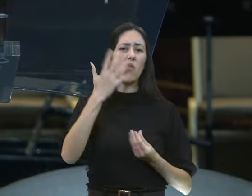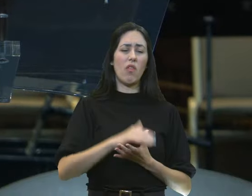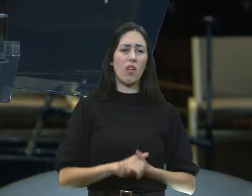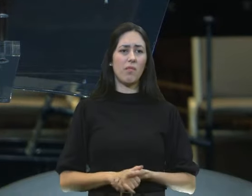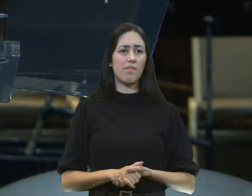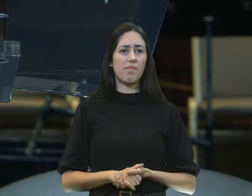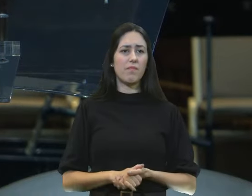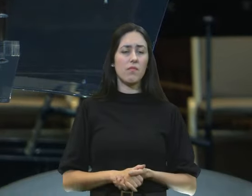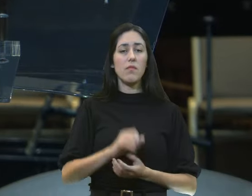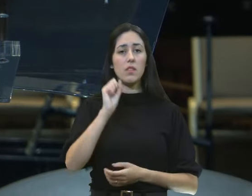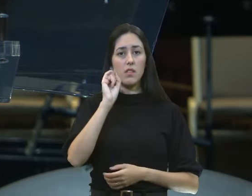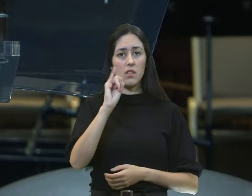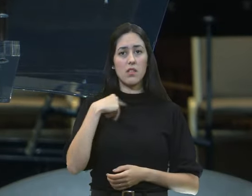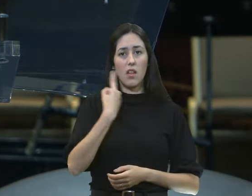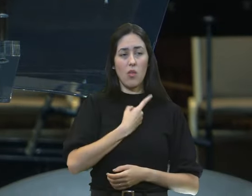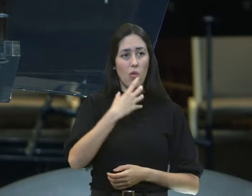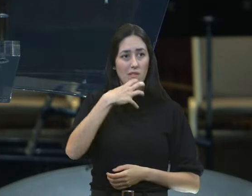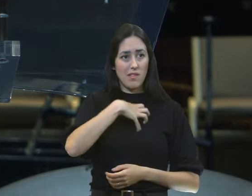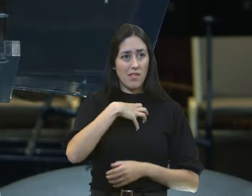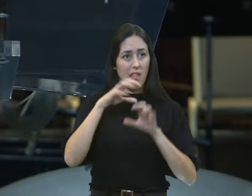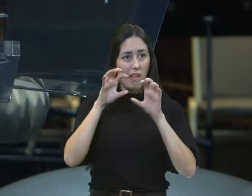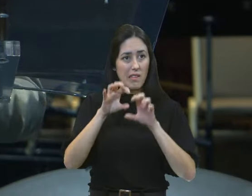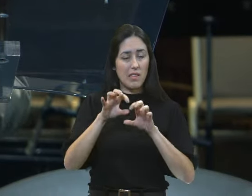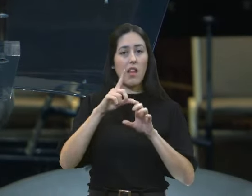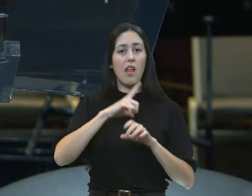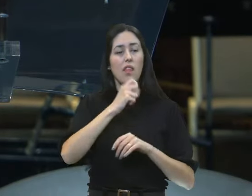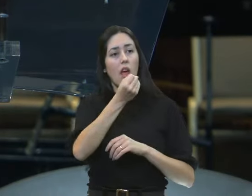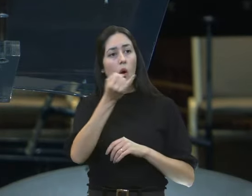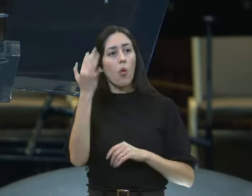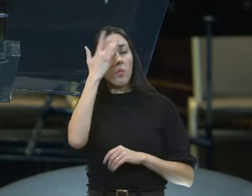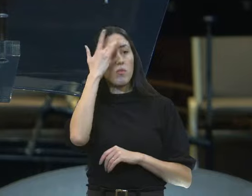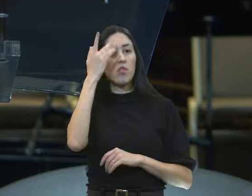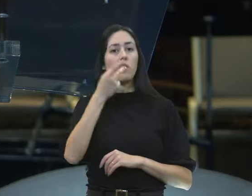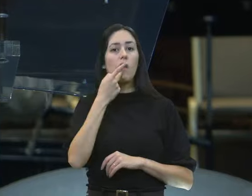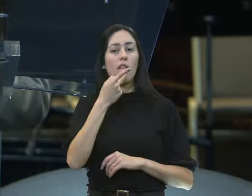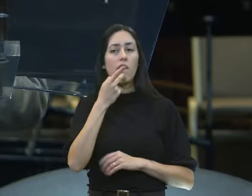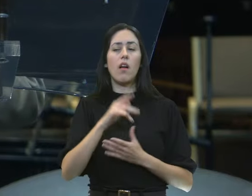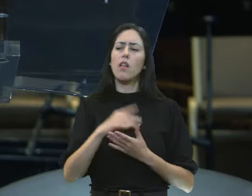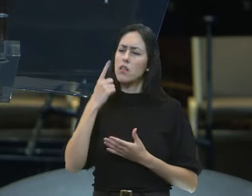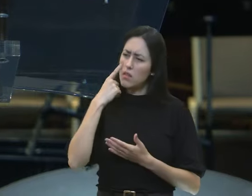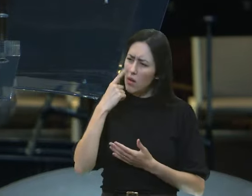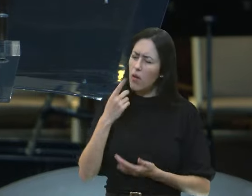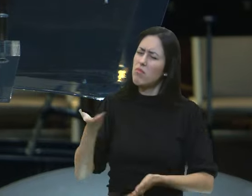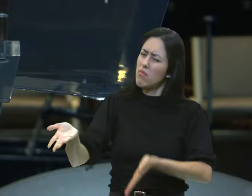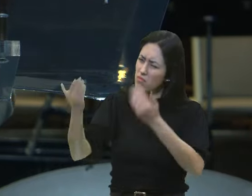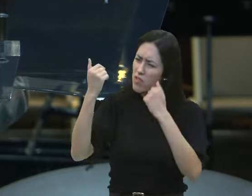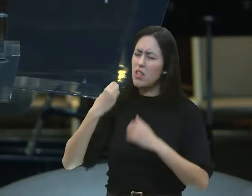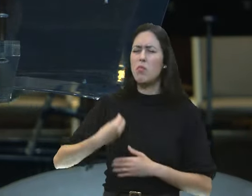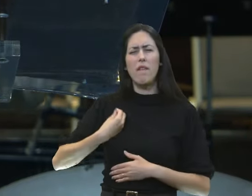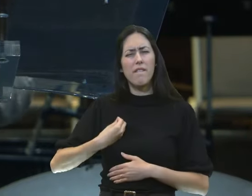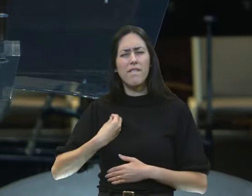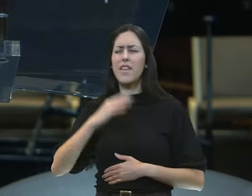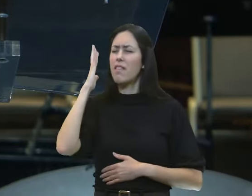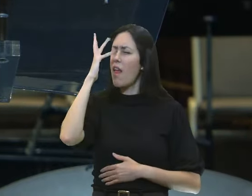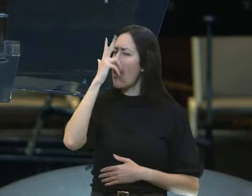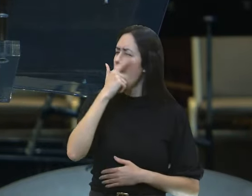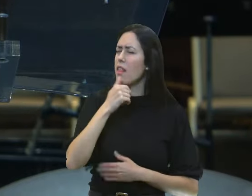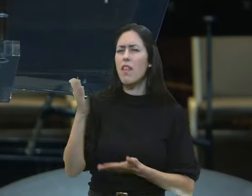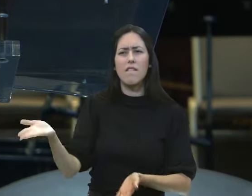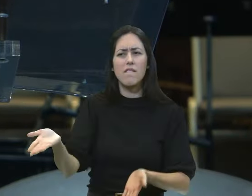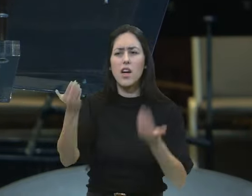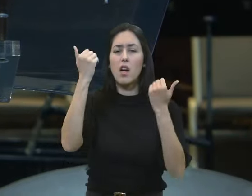Quando a gente se sente assim, tem gente que até diz, olha, vamos lá, a vida é colorida, é linda,